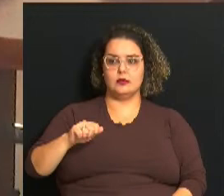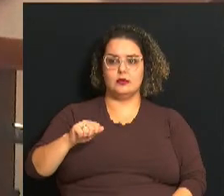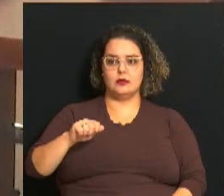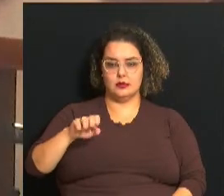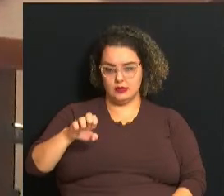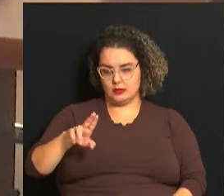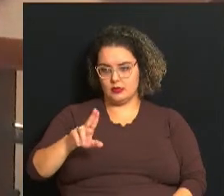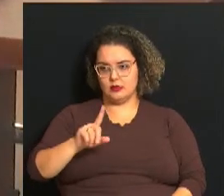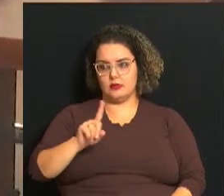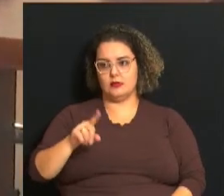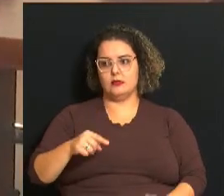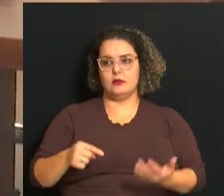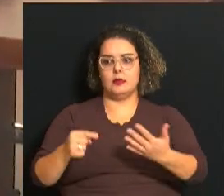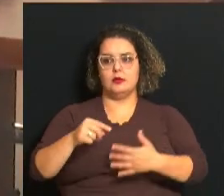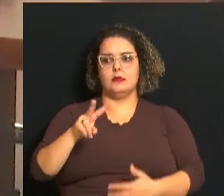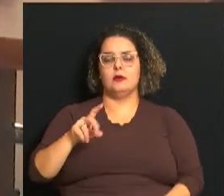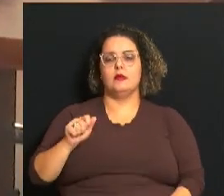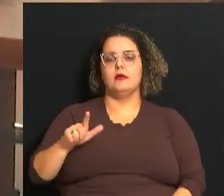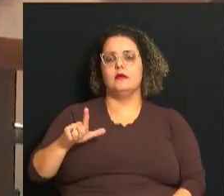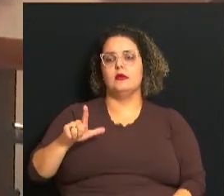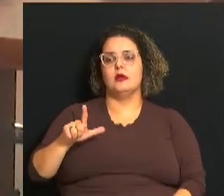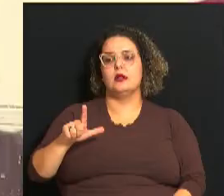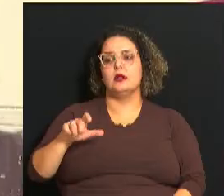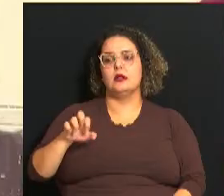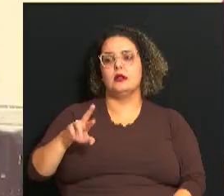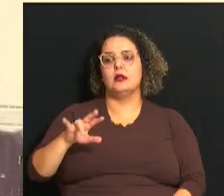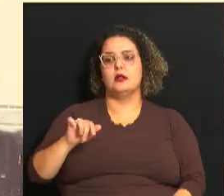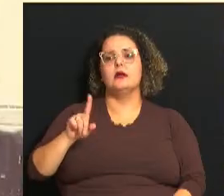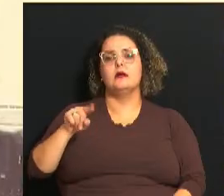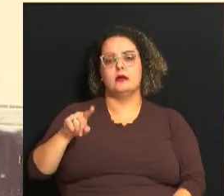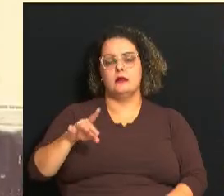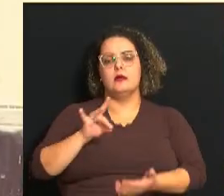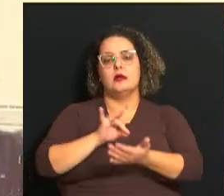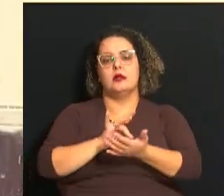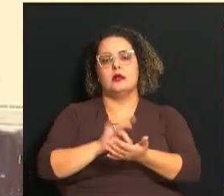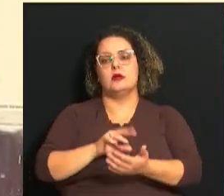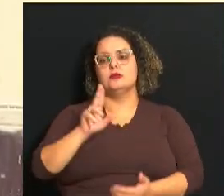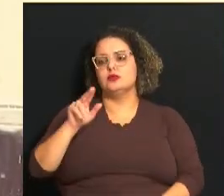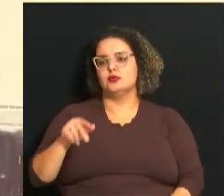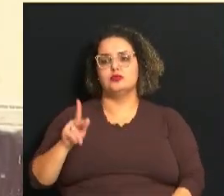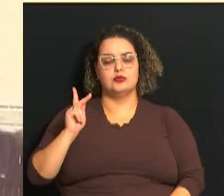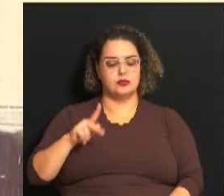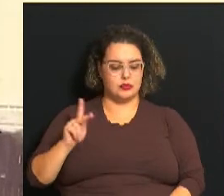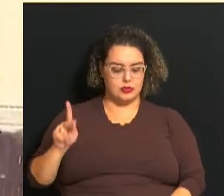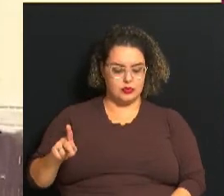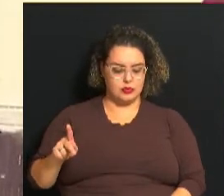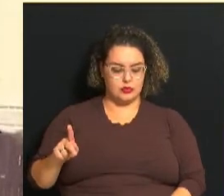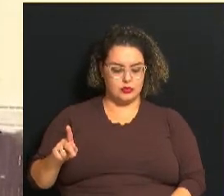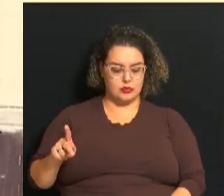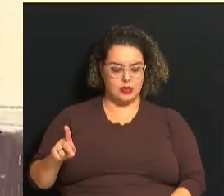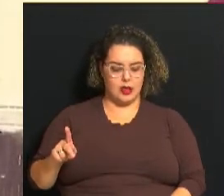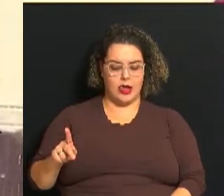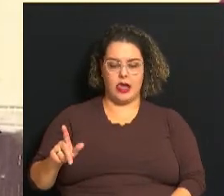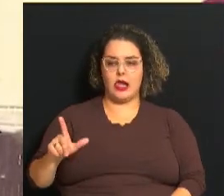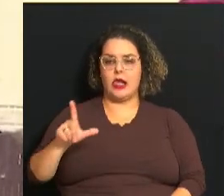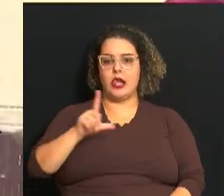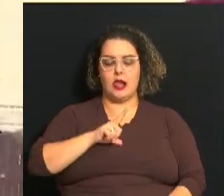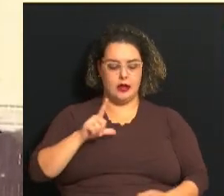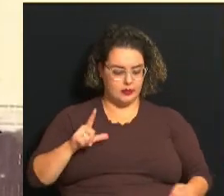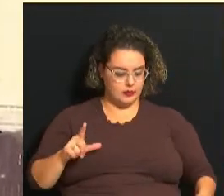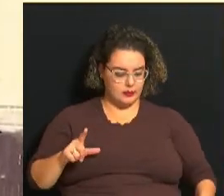a Valéria Maria e falou o seguinte verdade Jandira nunca os professores estiveram tão engessados já